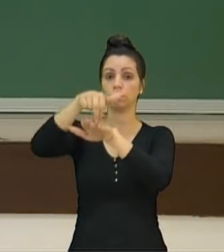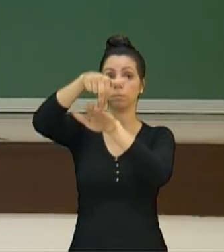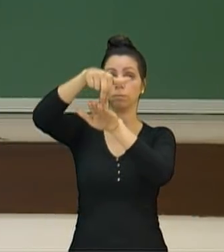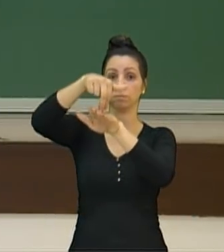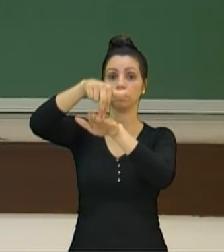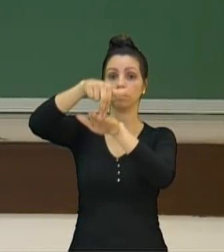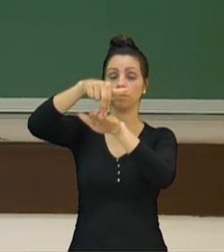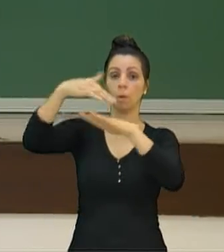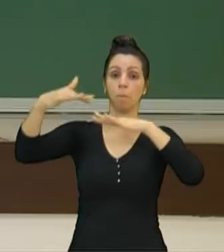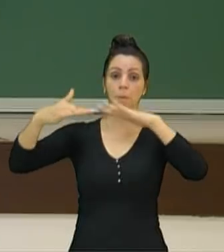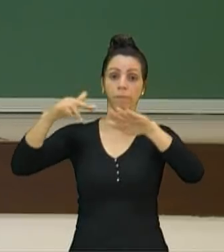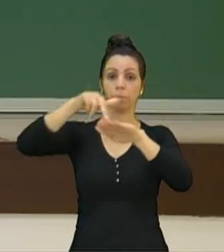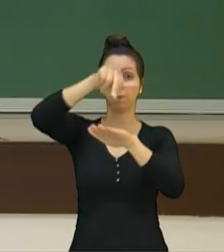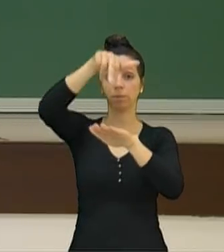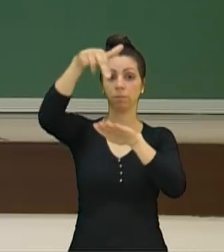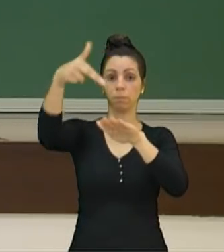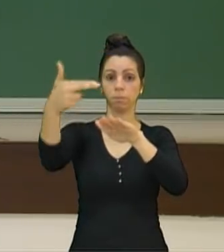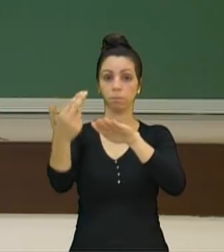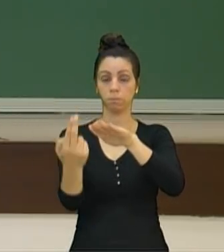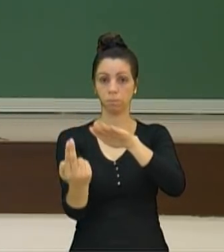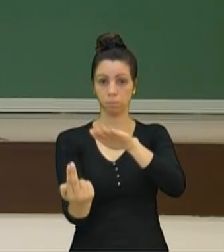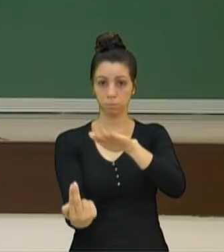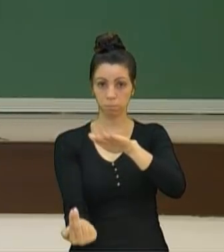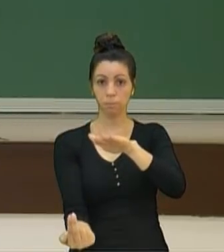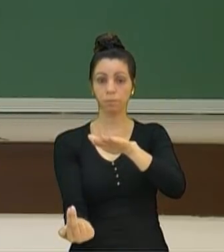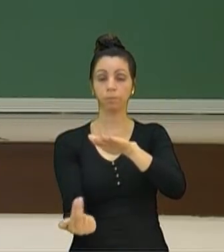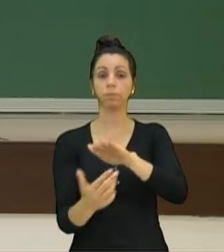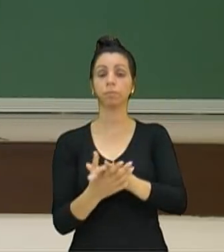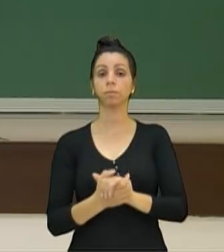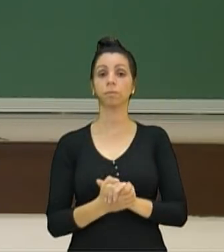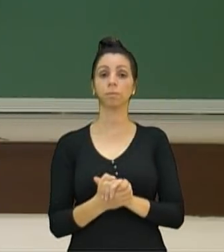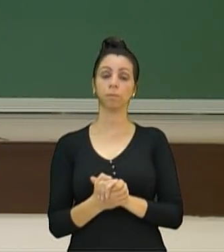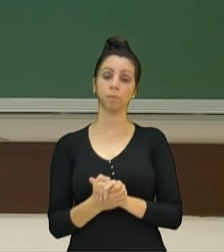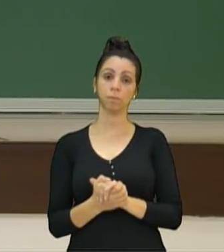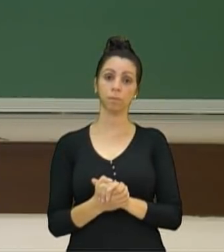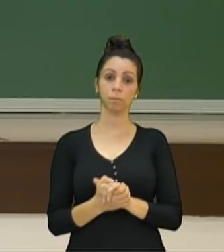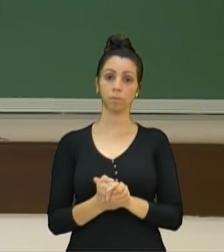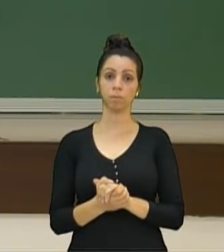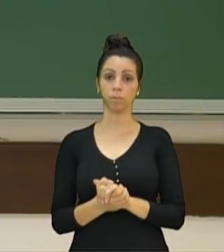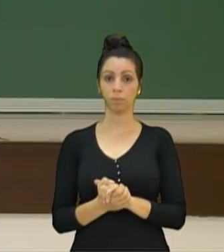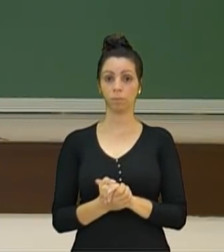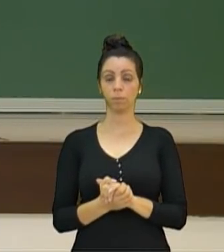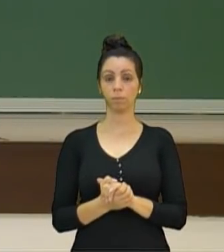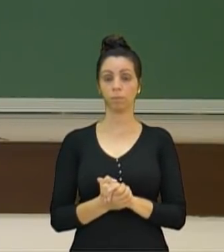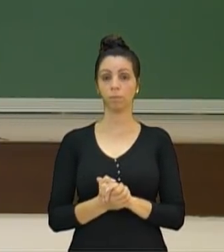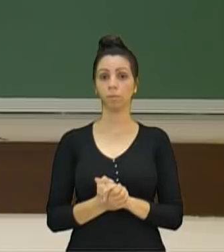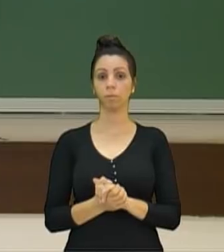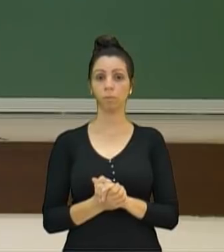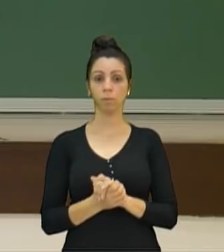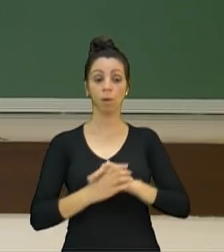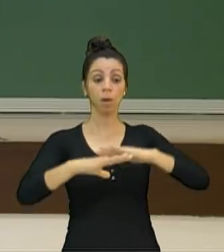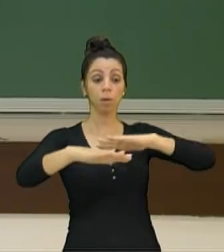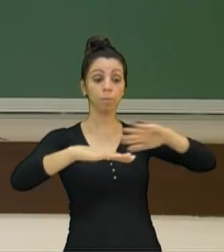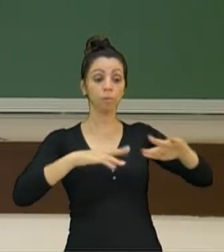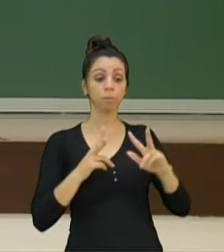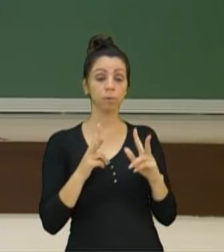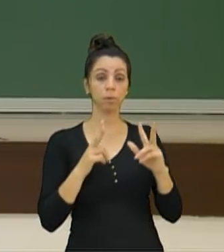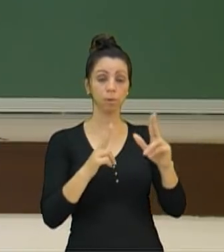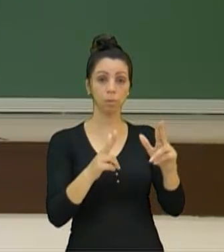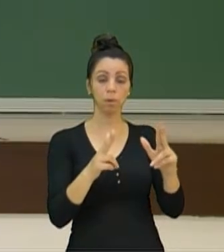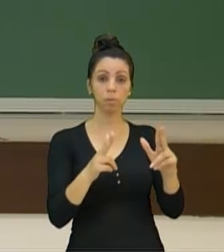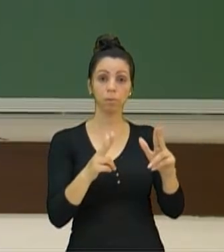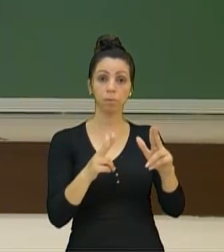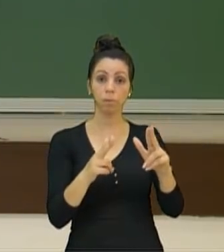faz os movimentos, executa os movimentos e entra na água. O sincronizado, eles fazem